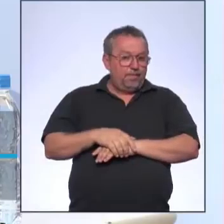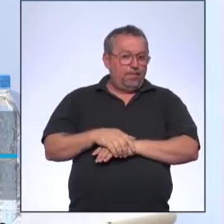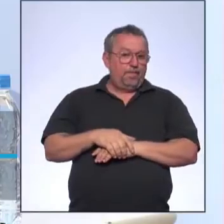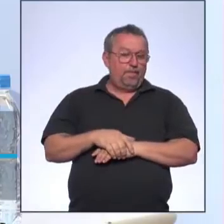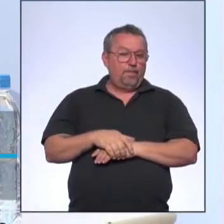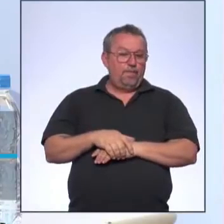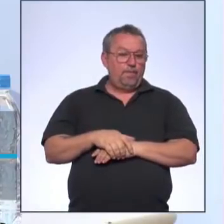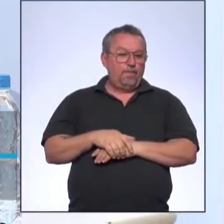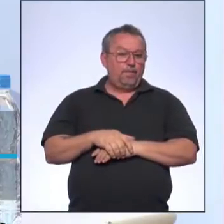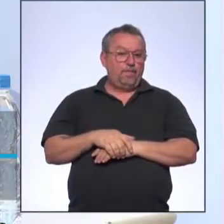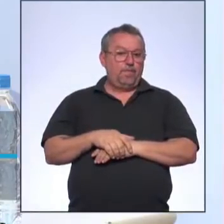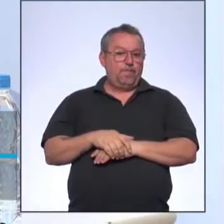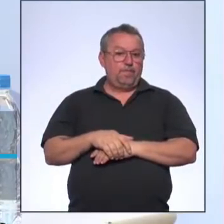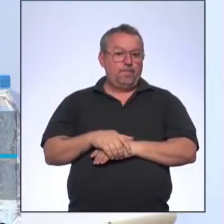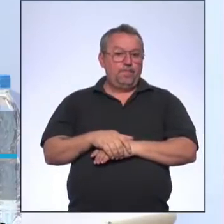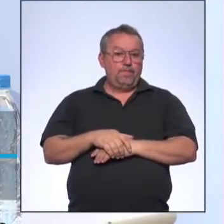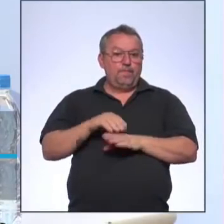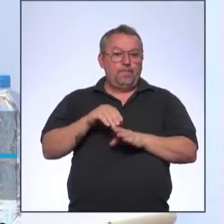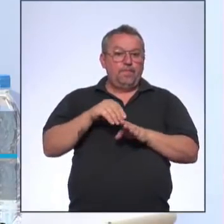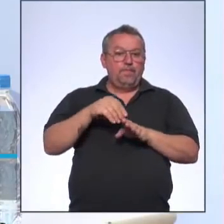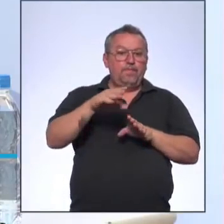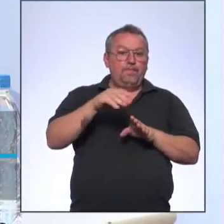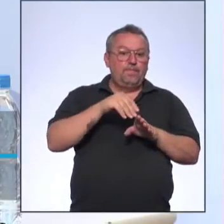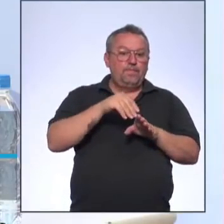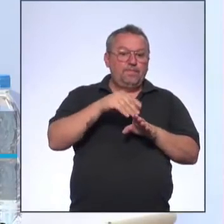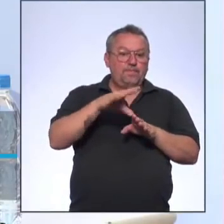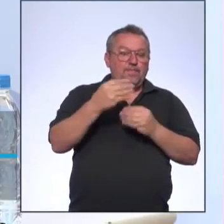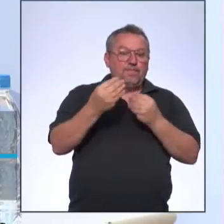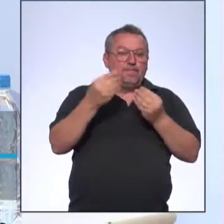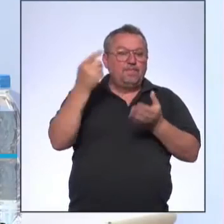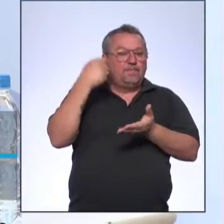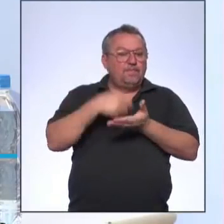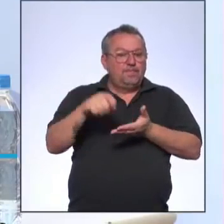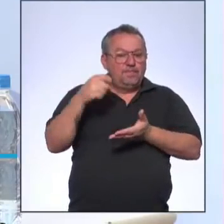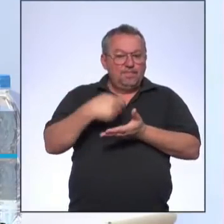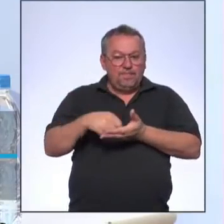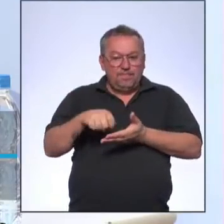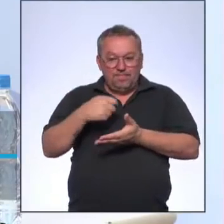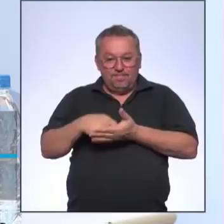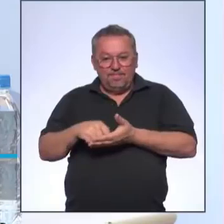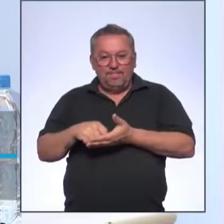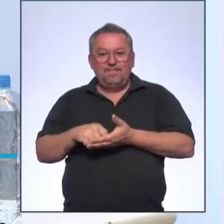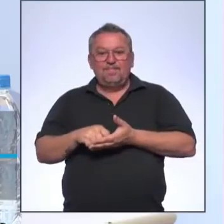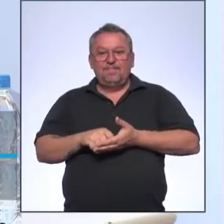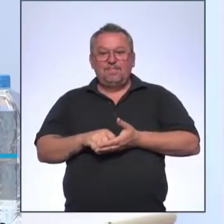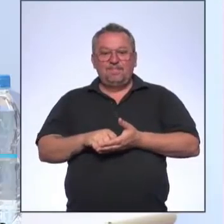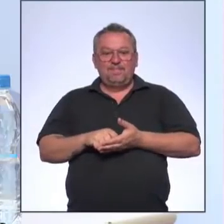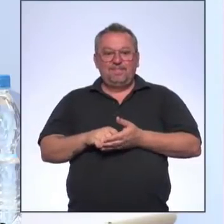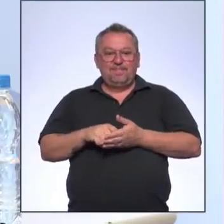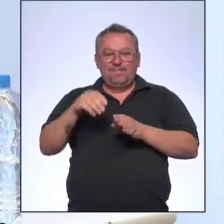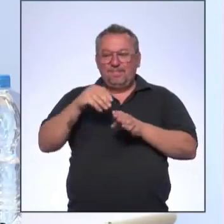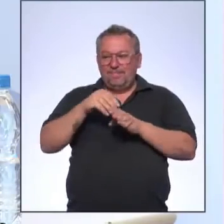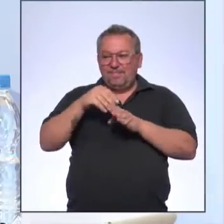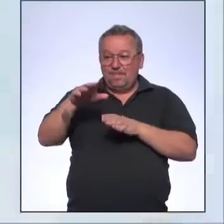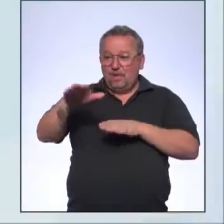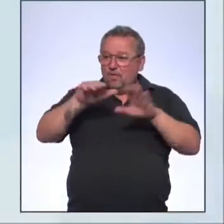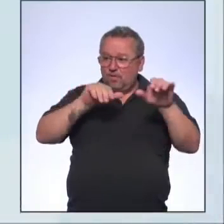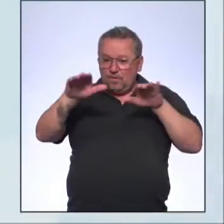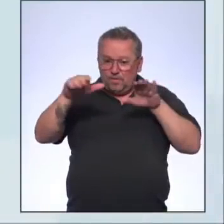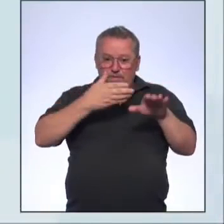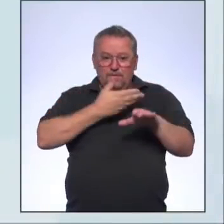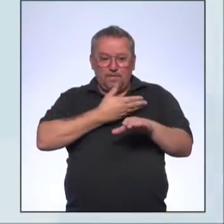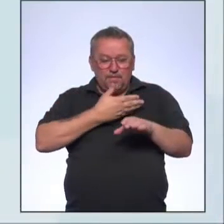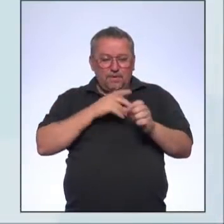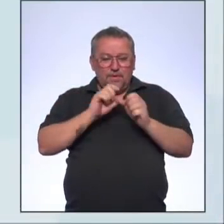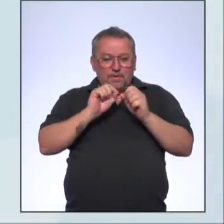seguindo. Dicas de como compor. Então, uma das dicas é chame seus amigos para ajudar